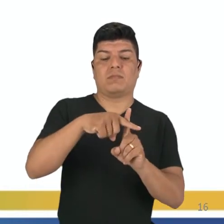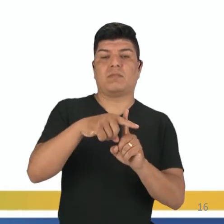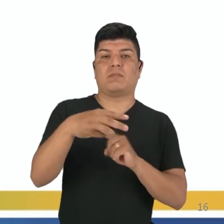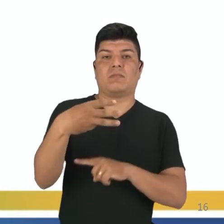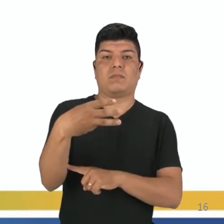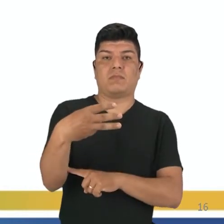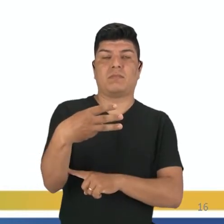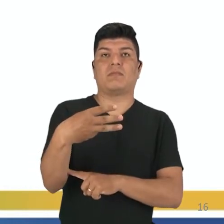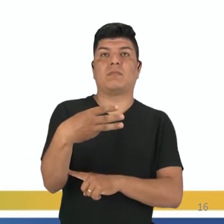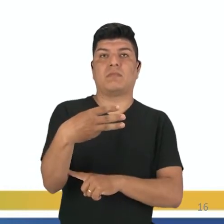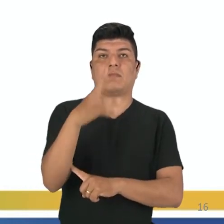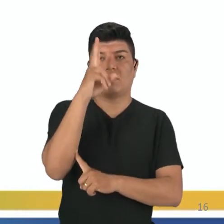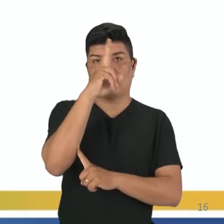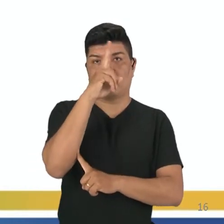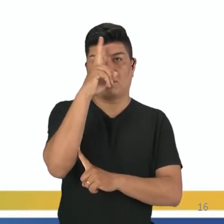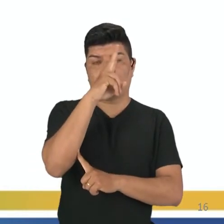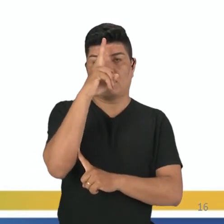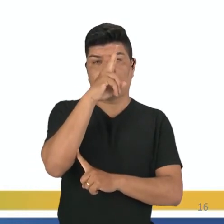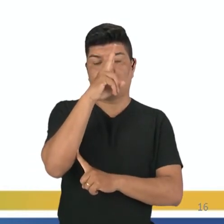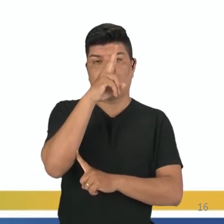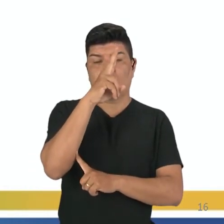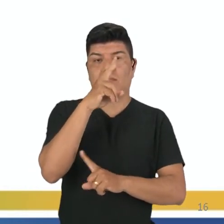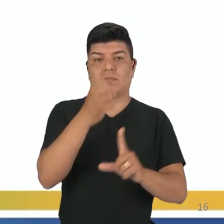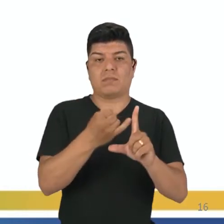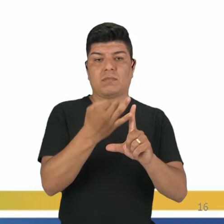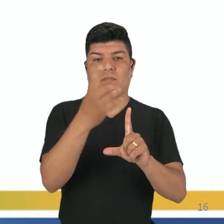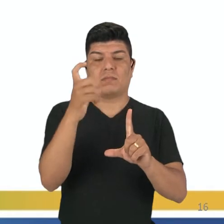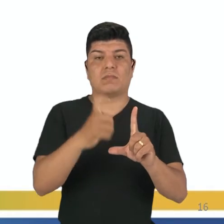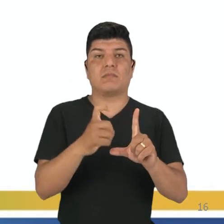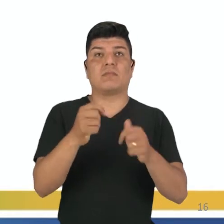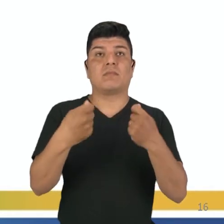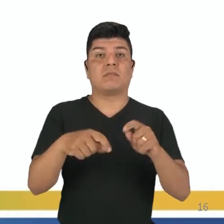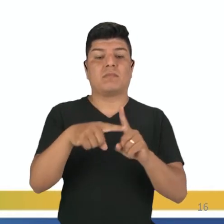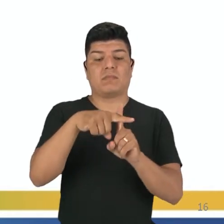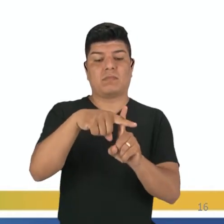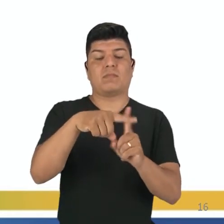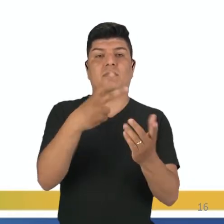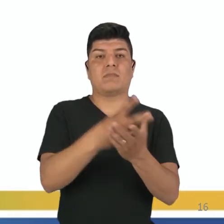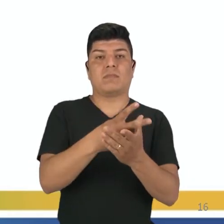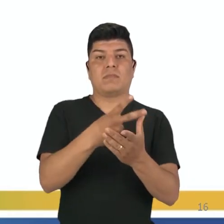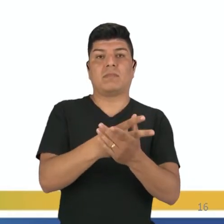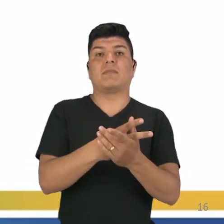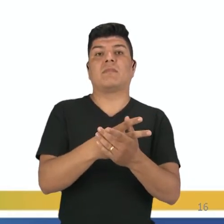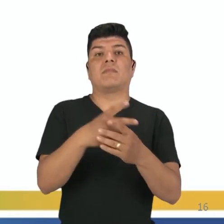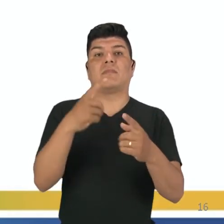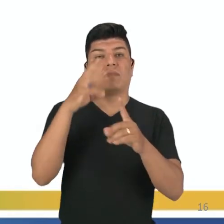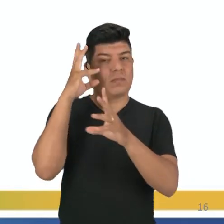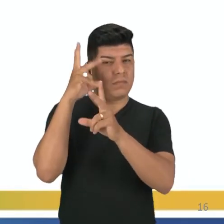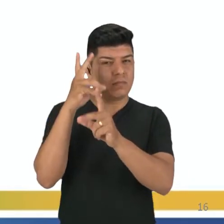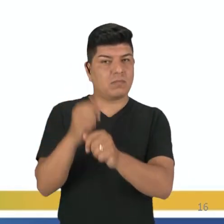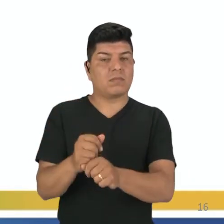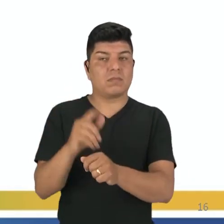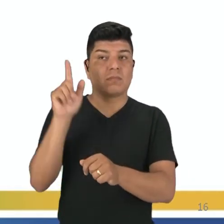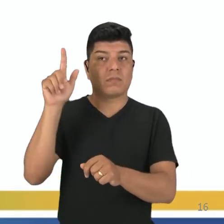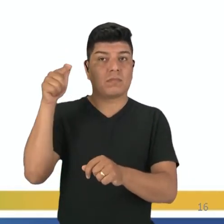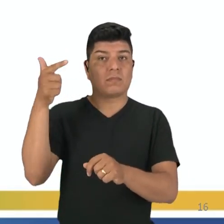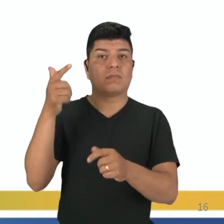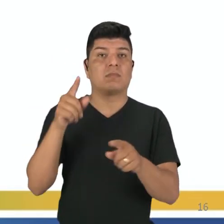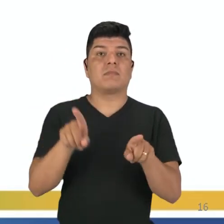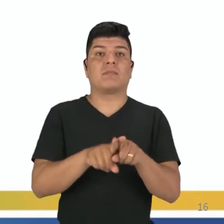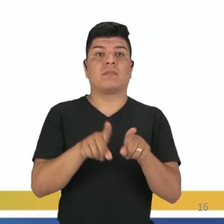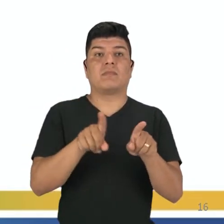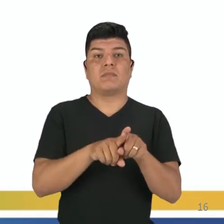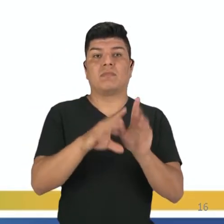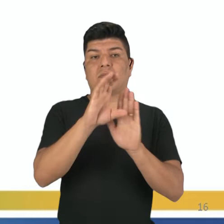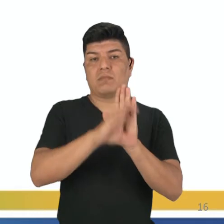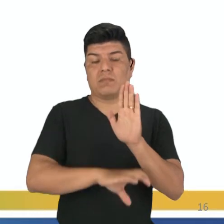mais 3. Lembrando que o logaritmando deve ser positivo. Nós recordamos isso das definições,